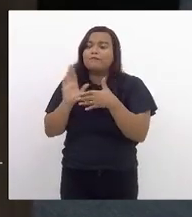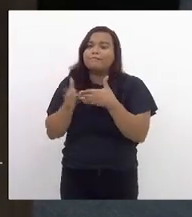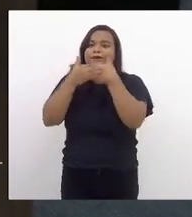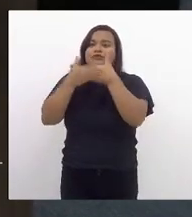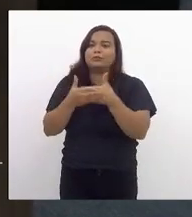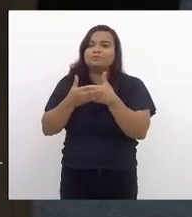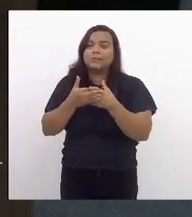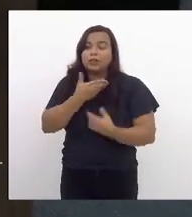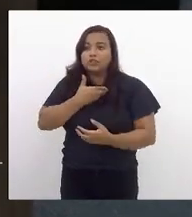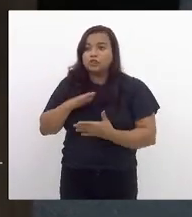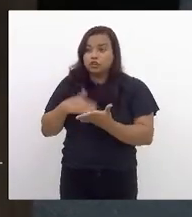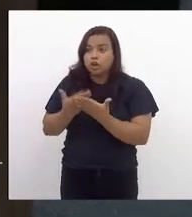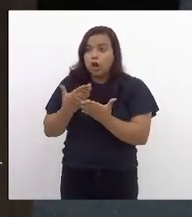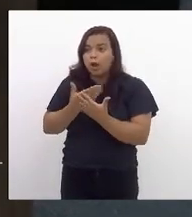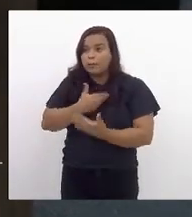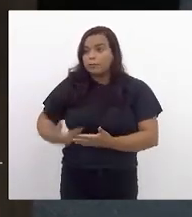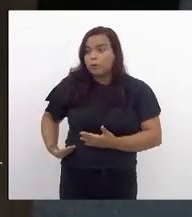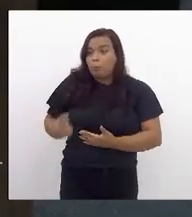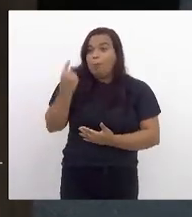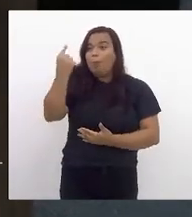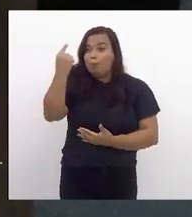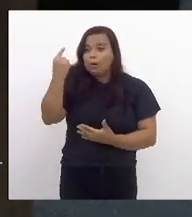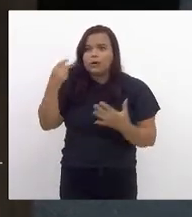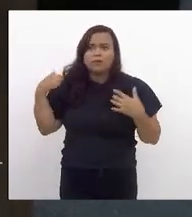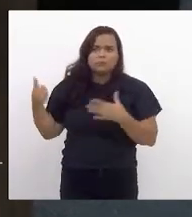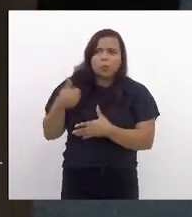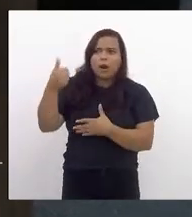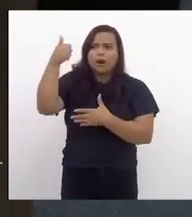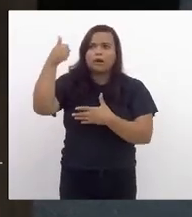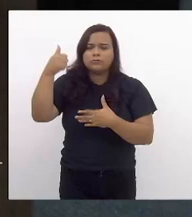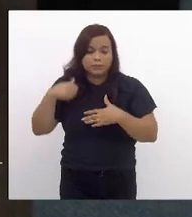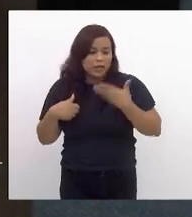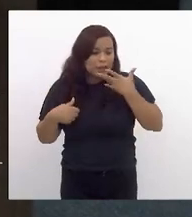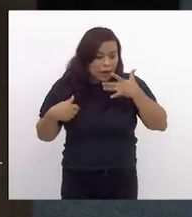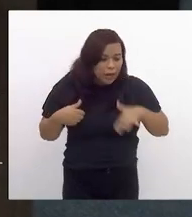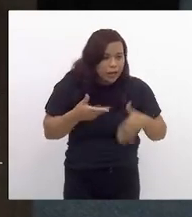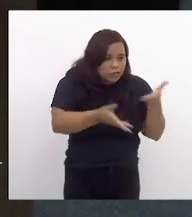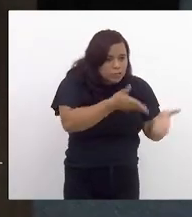tem hoje a qualificação desde a creche ao ensino